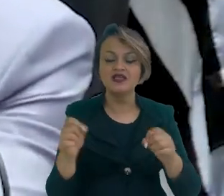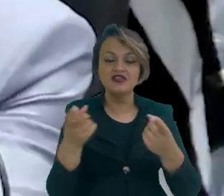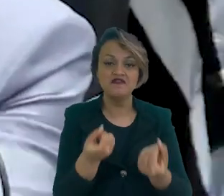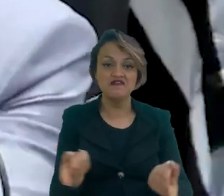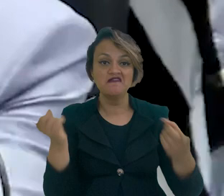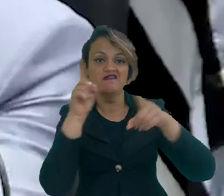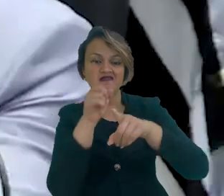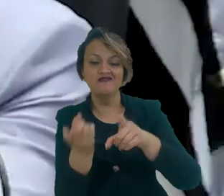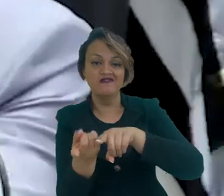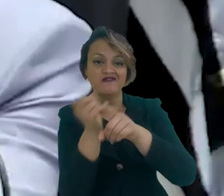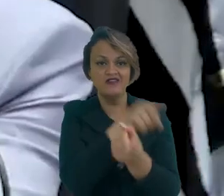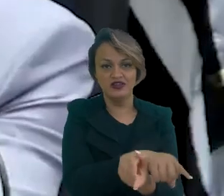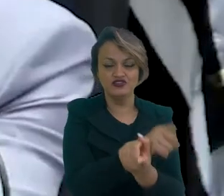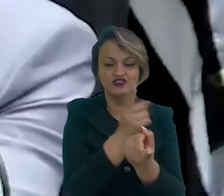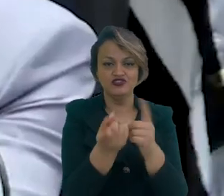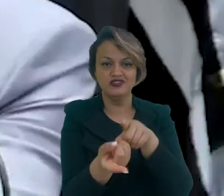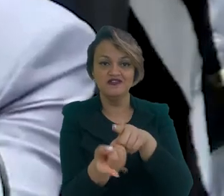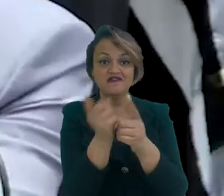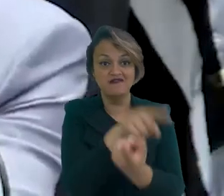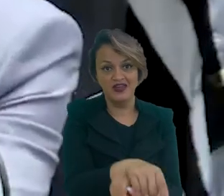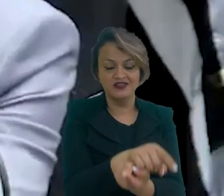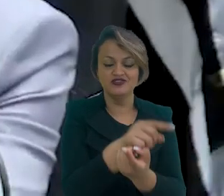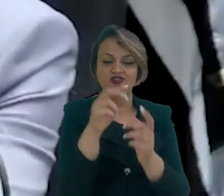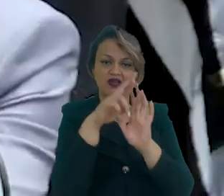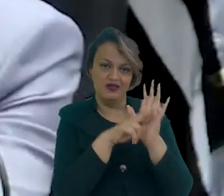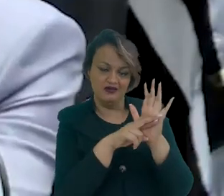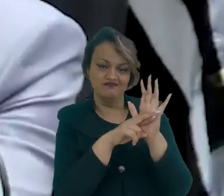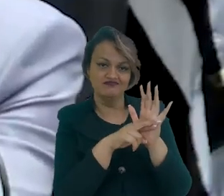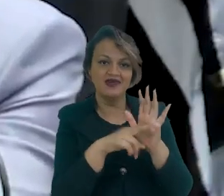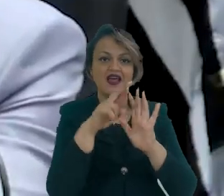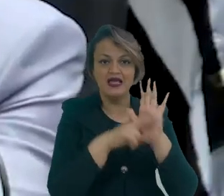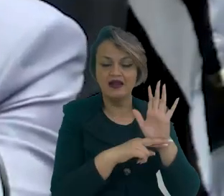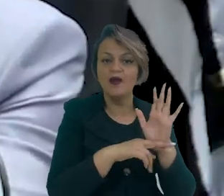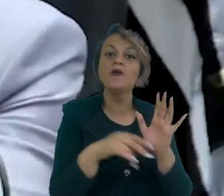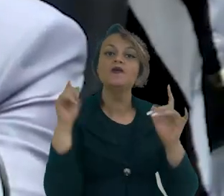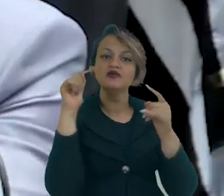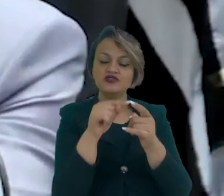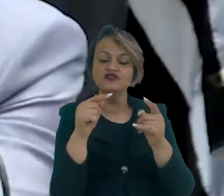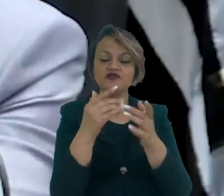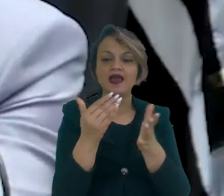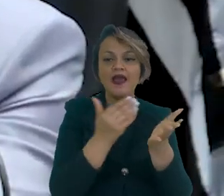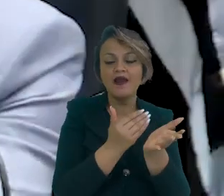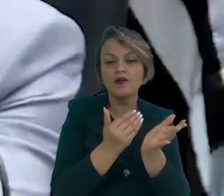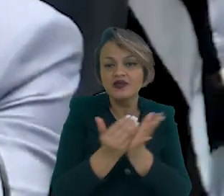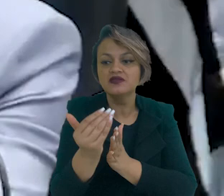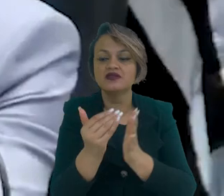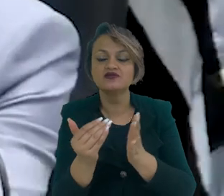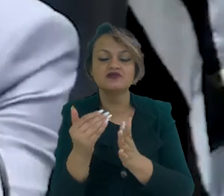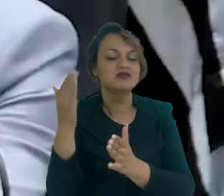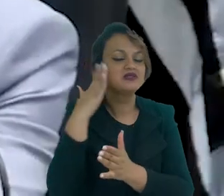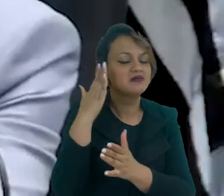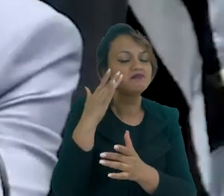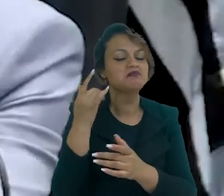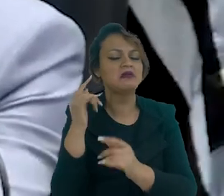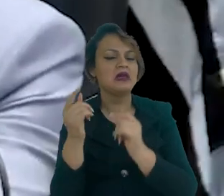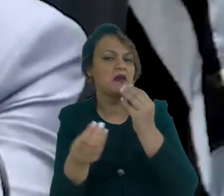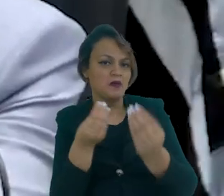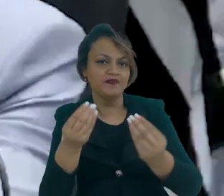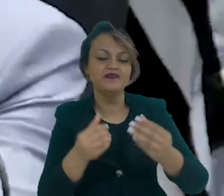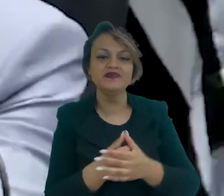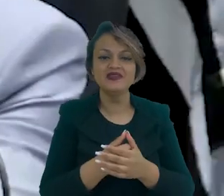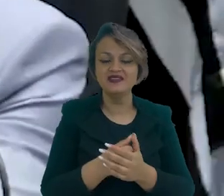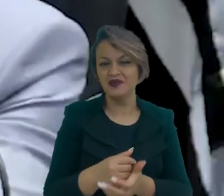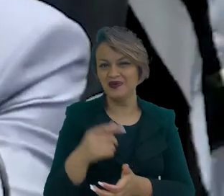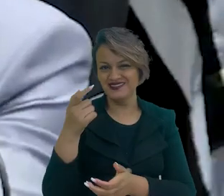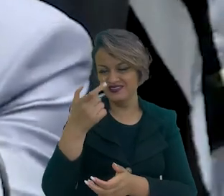único o microssistema inverte a regra Então lá vai ser objetivo de ponto